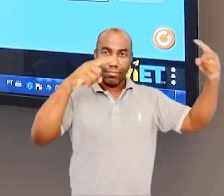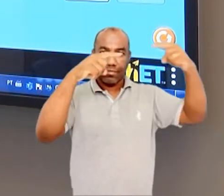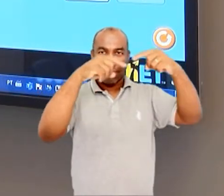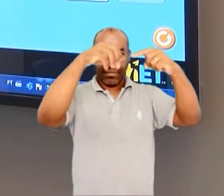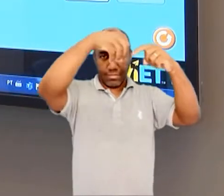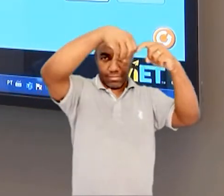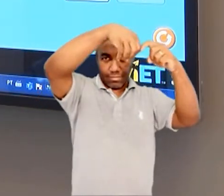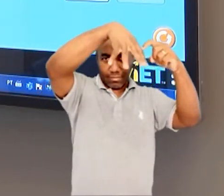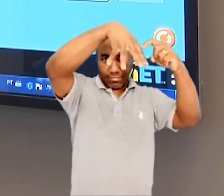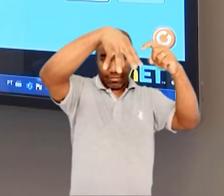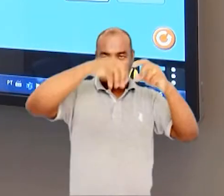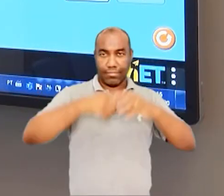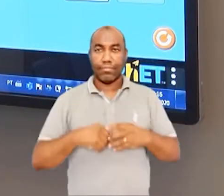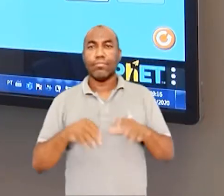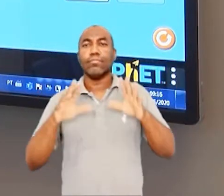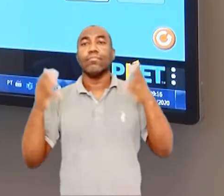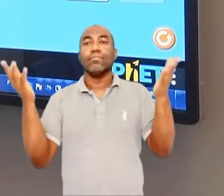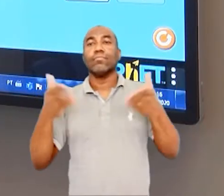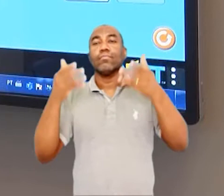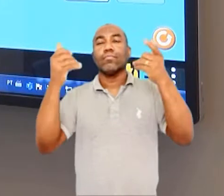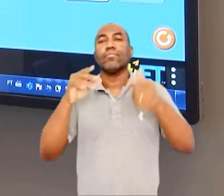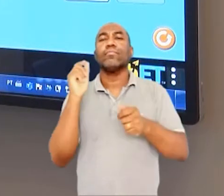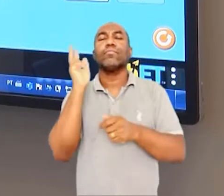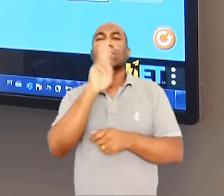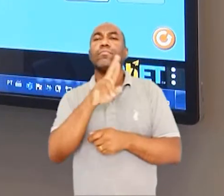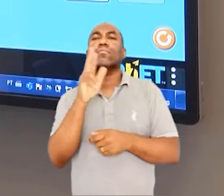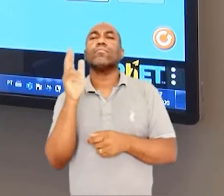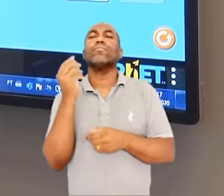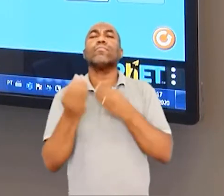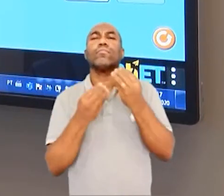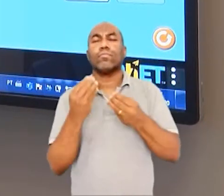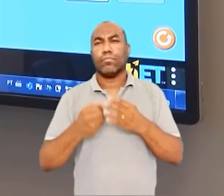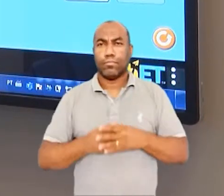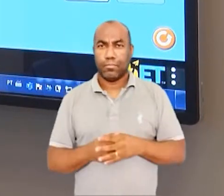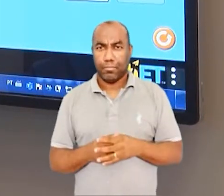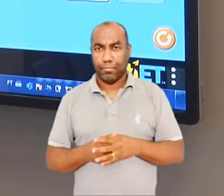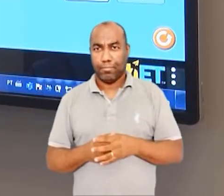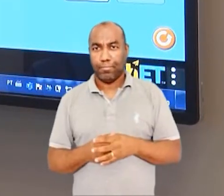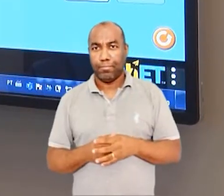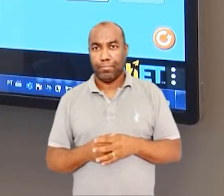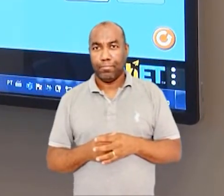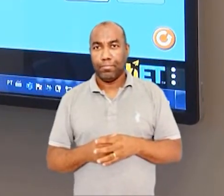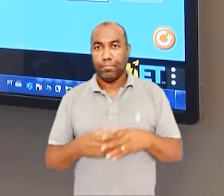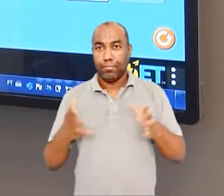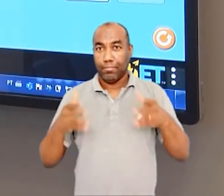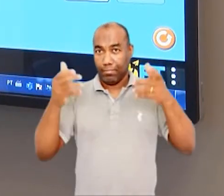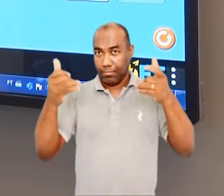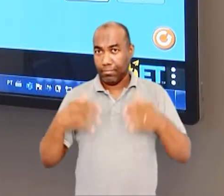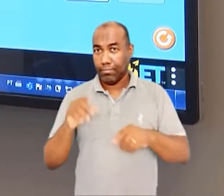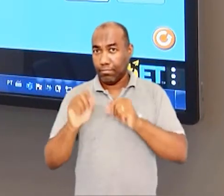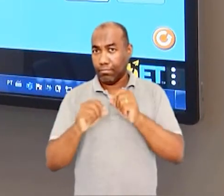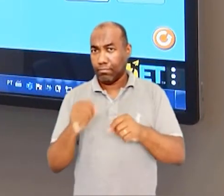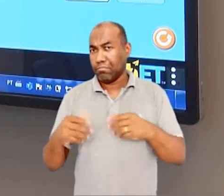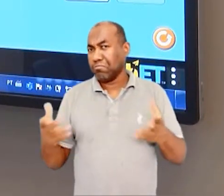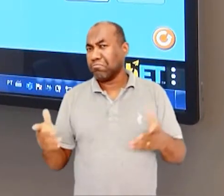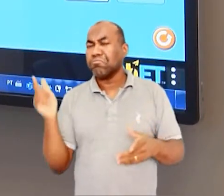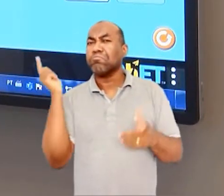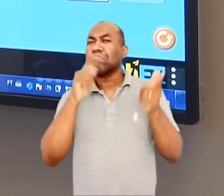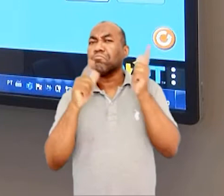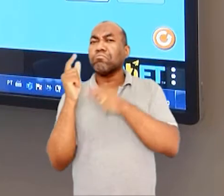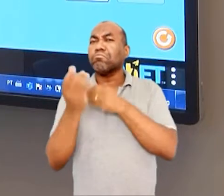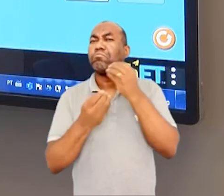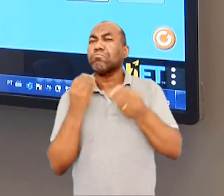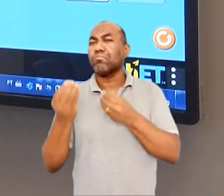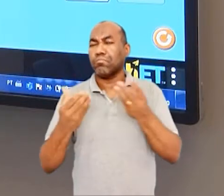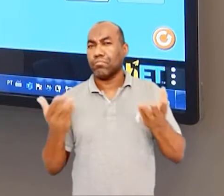Então vamos resolver o X da questão, belezinha? Atenção, a pergunta foi: como